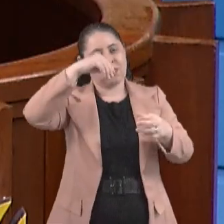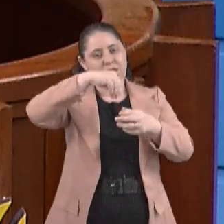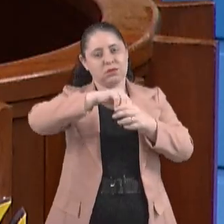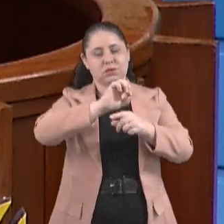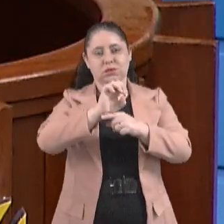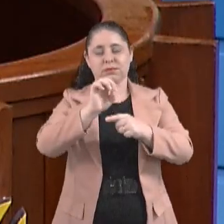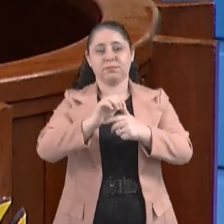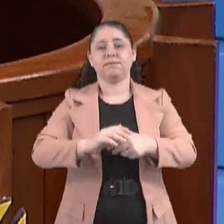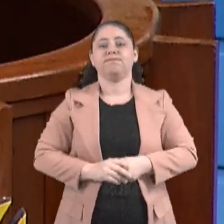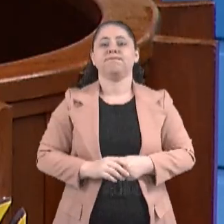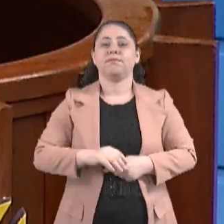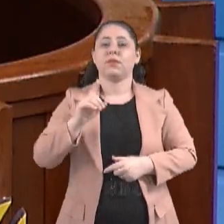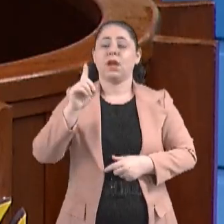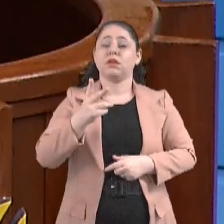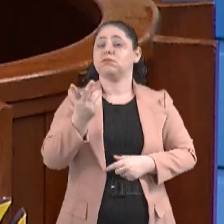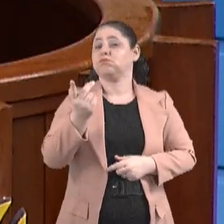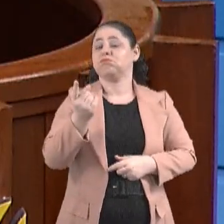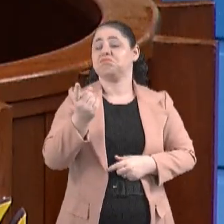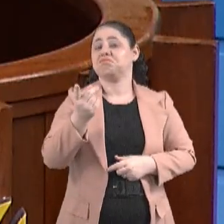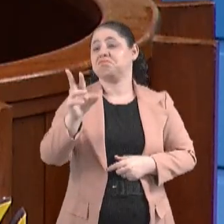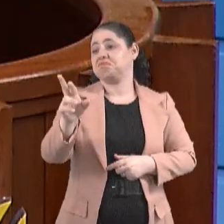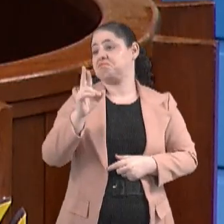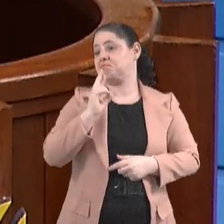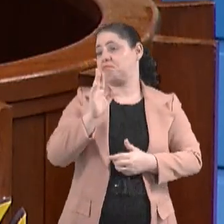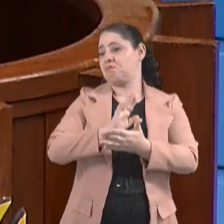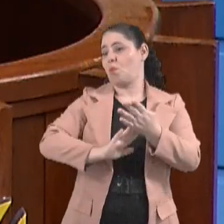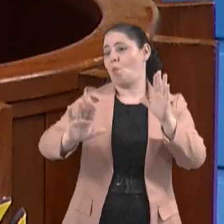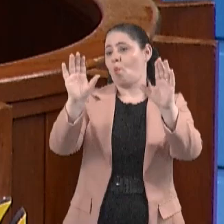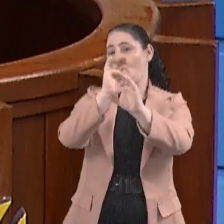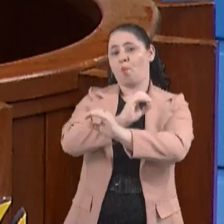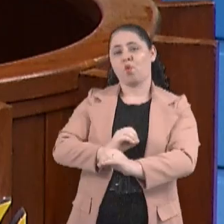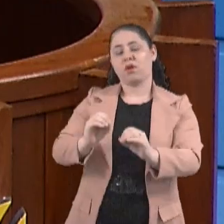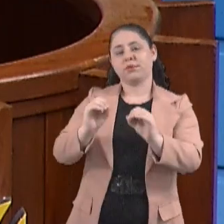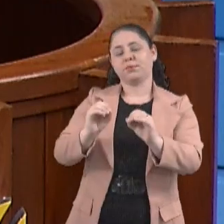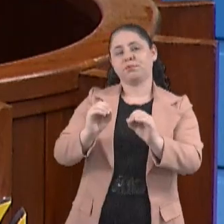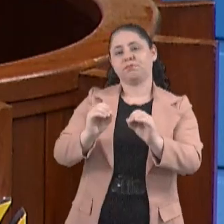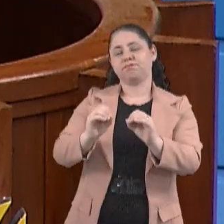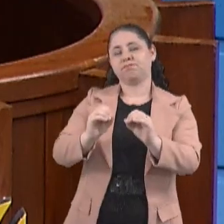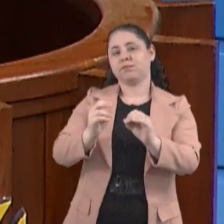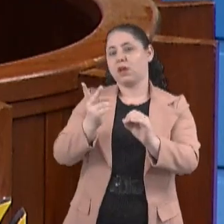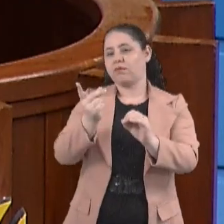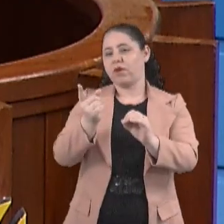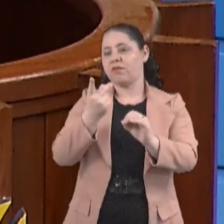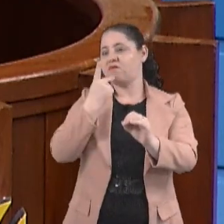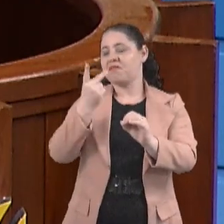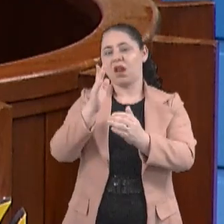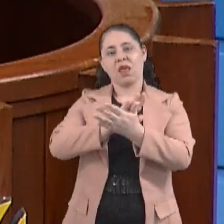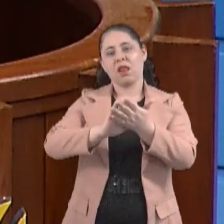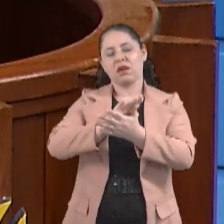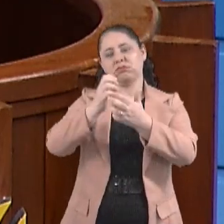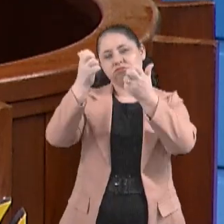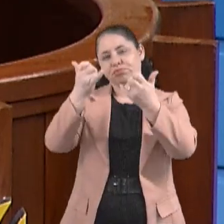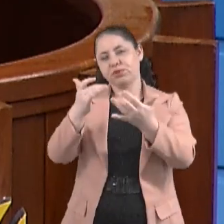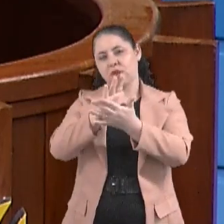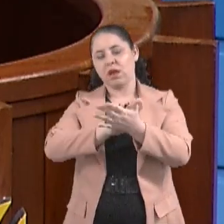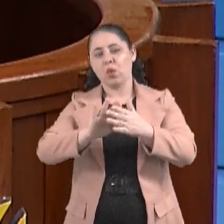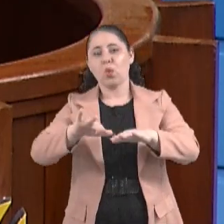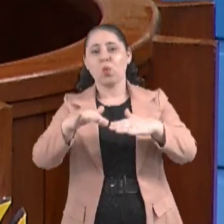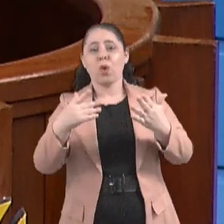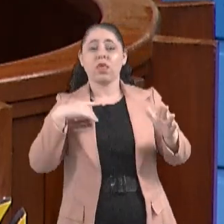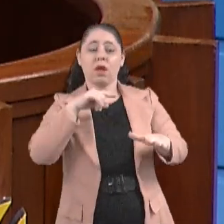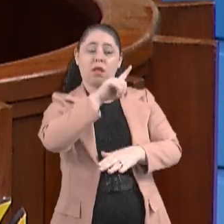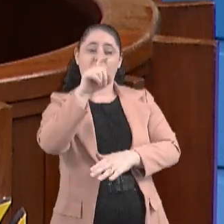Sul? Essa cifra ninguém nos responde. Essa cifra ninguém tem e ninguém fala para a gente. E quando a